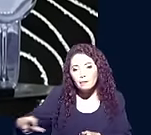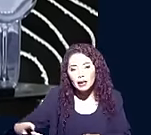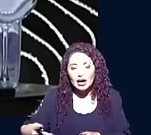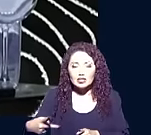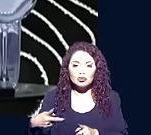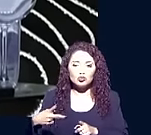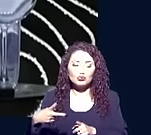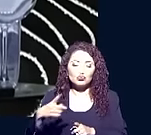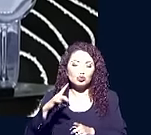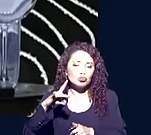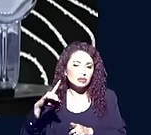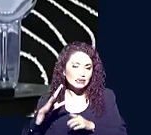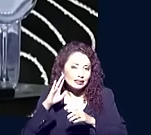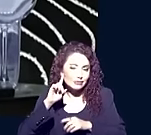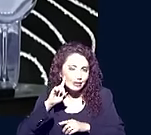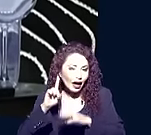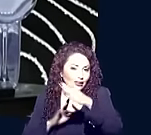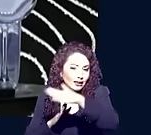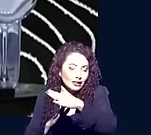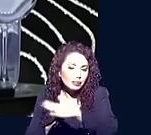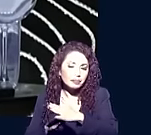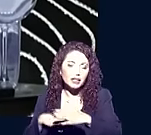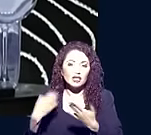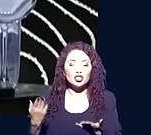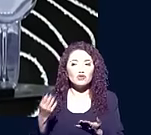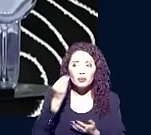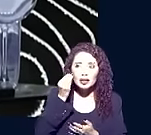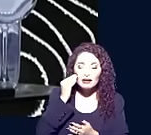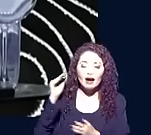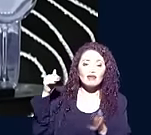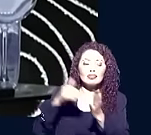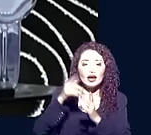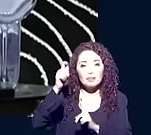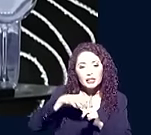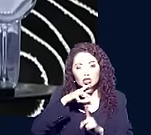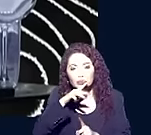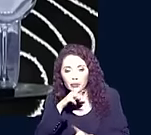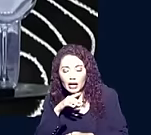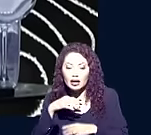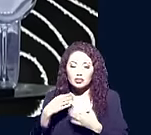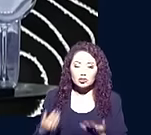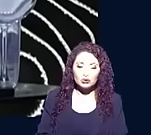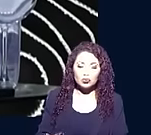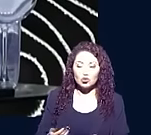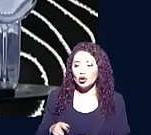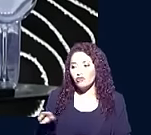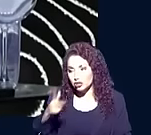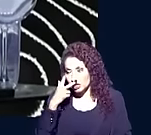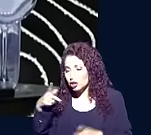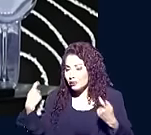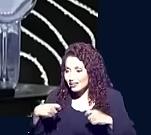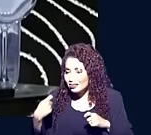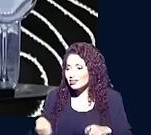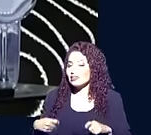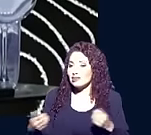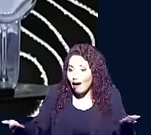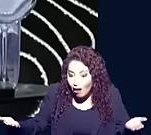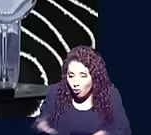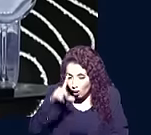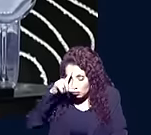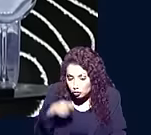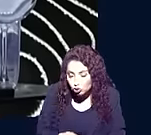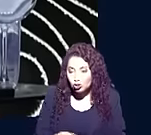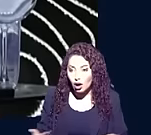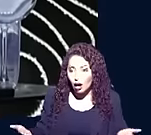março depois o primeiro relatório bimestral de receitas e despesas o senhor acha que é uma coisa que precisa ficar Clara agora porque se tiver que ficar Claro